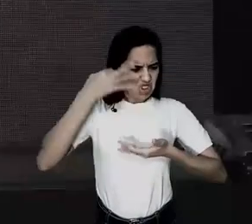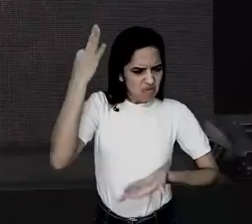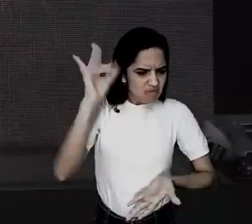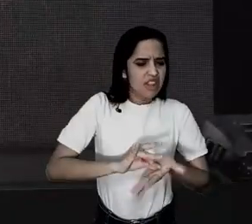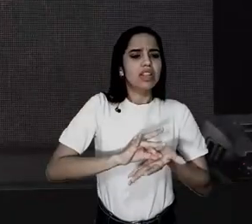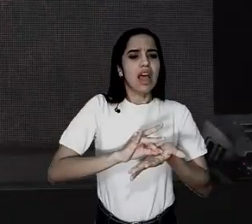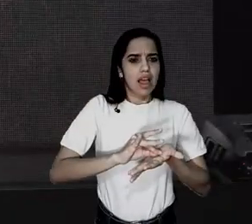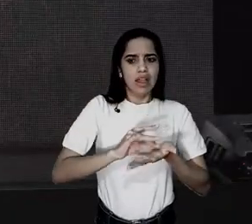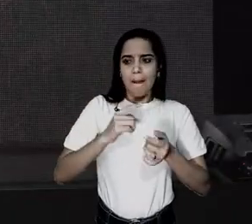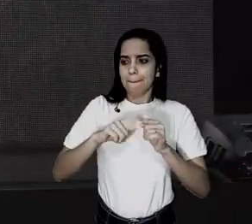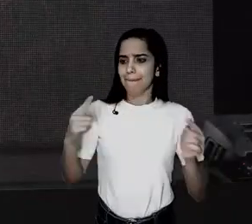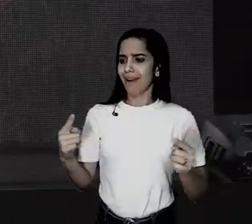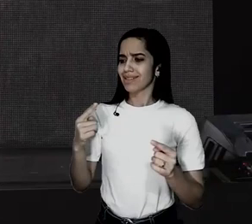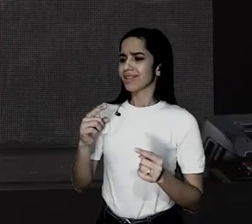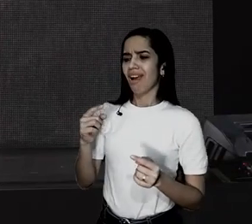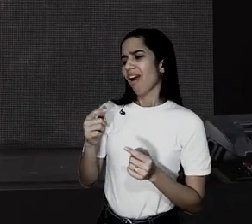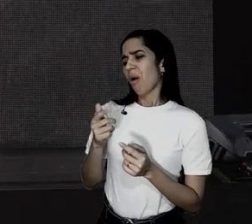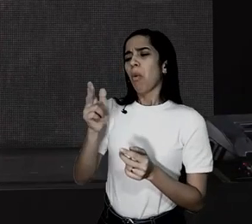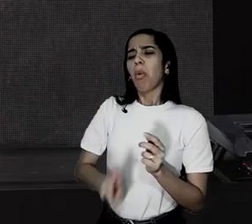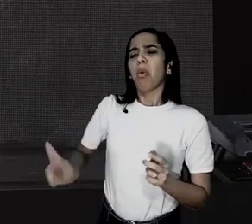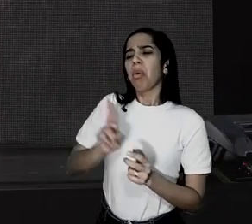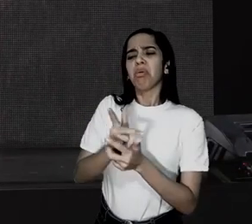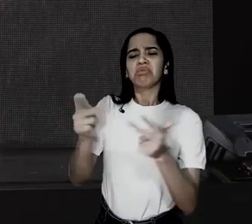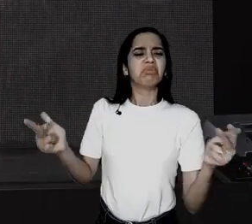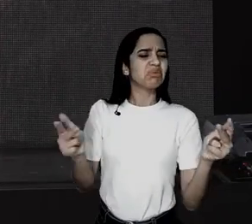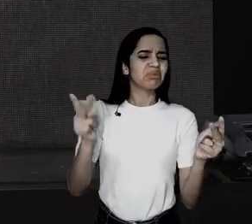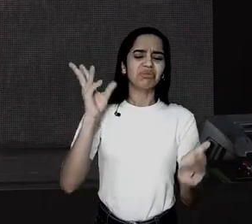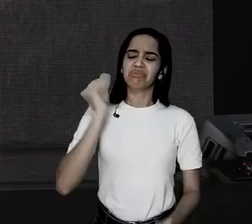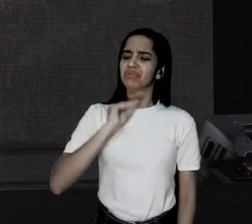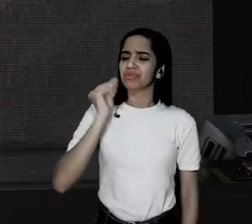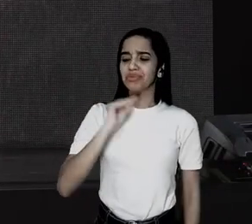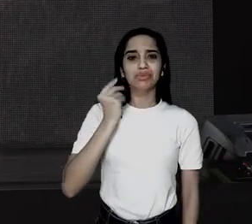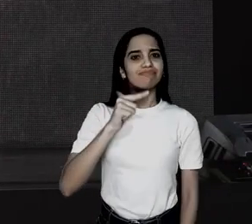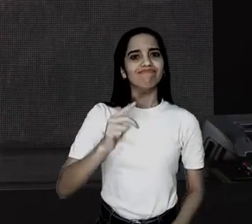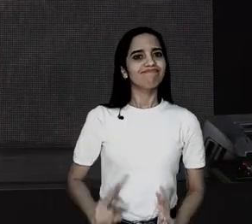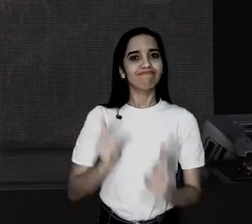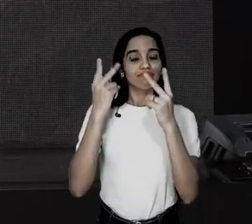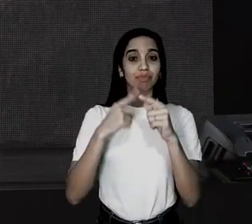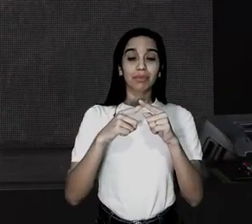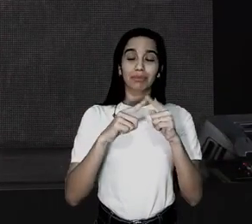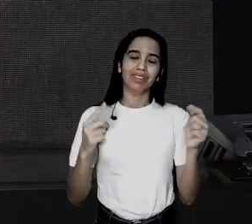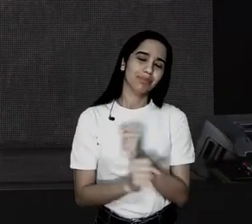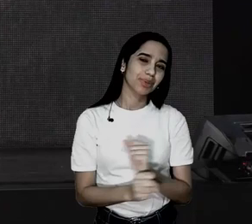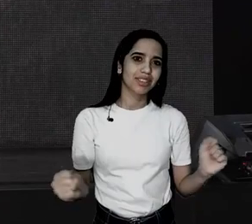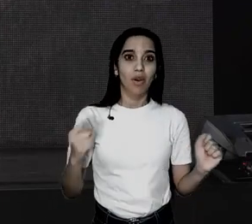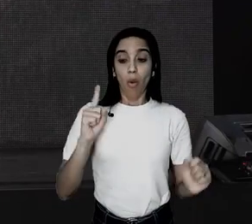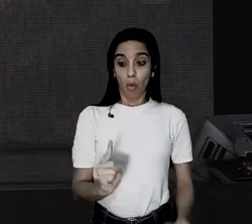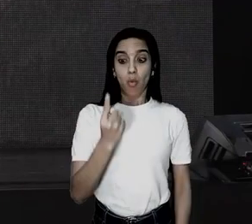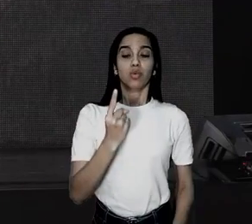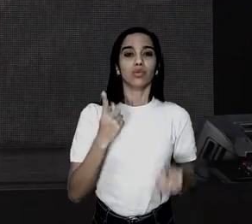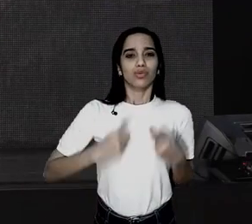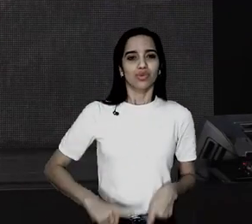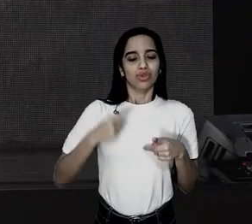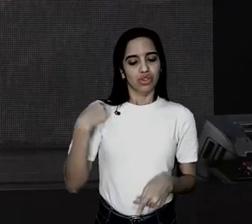obter um alimento genuíno. Isso não vai ser possível, porque a única maneira de nós recebermos ali